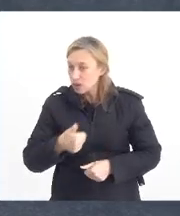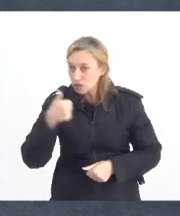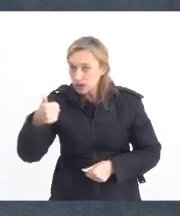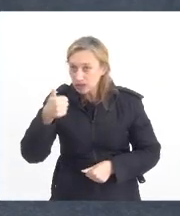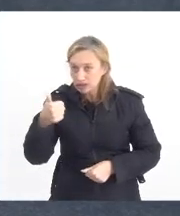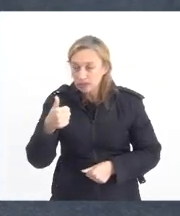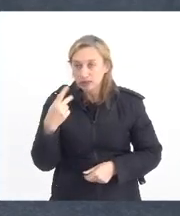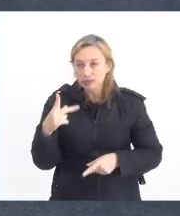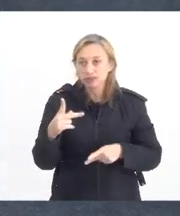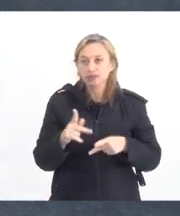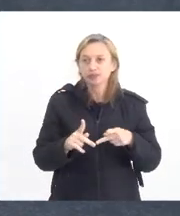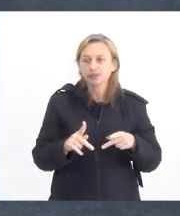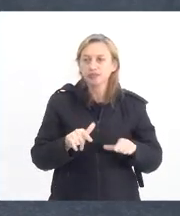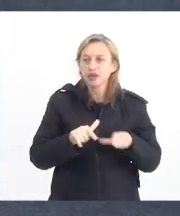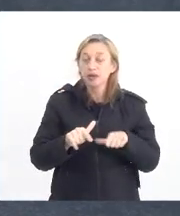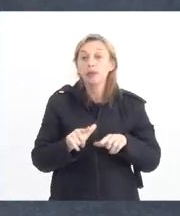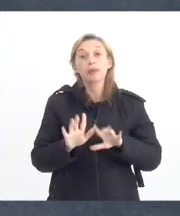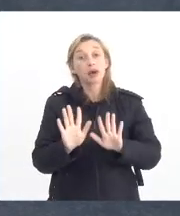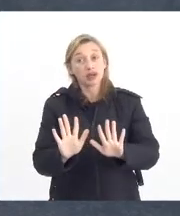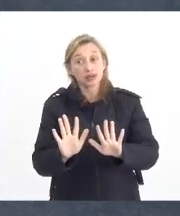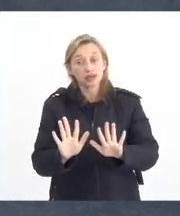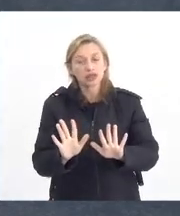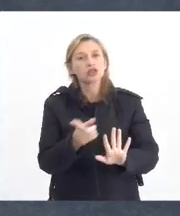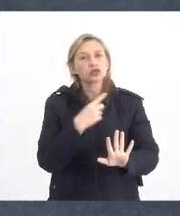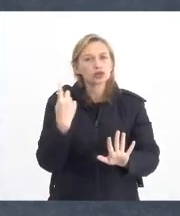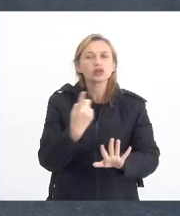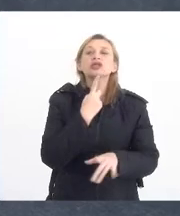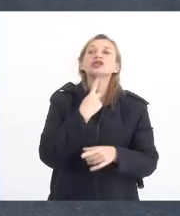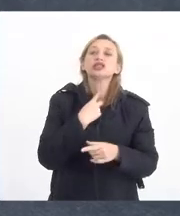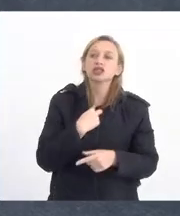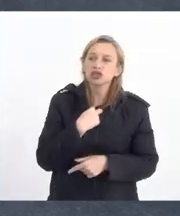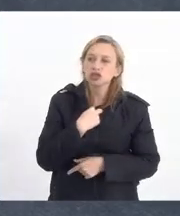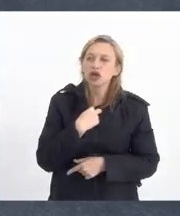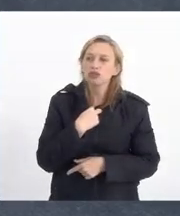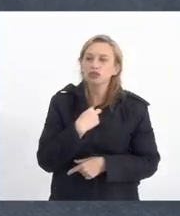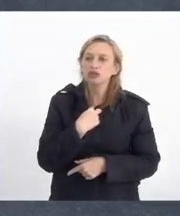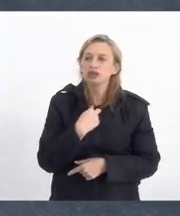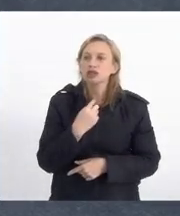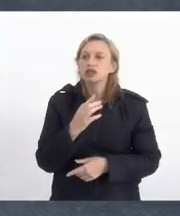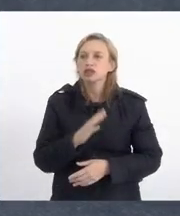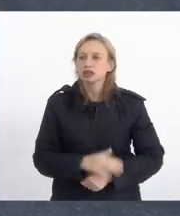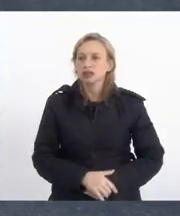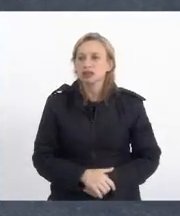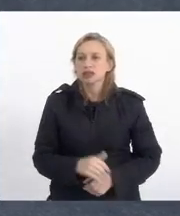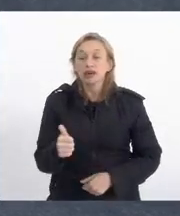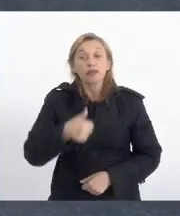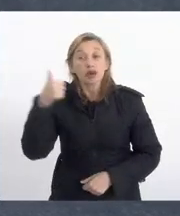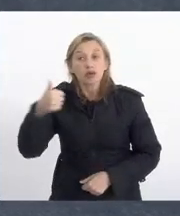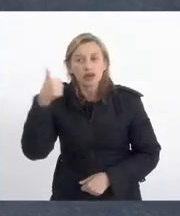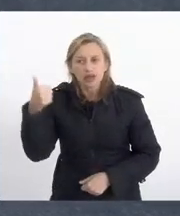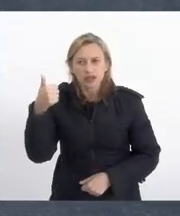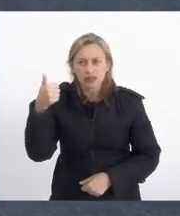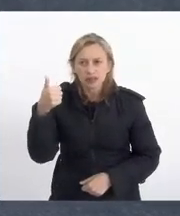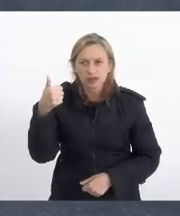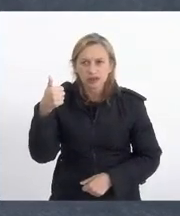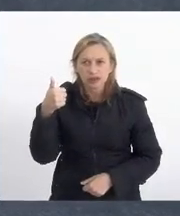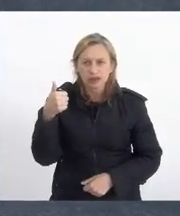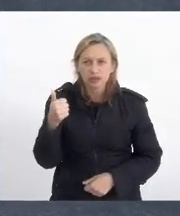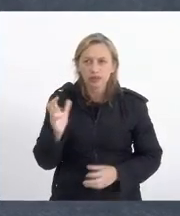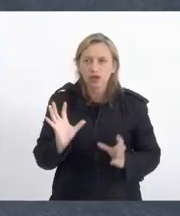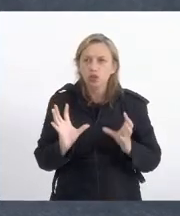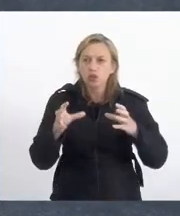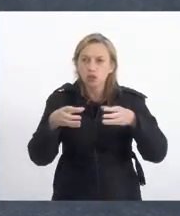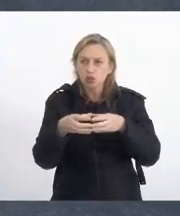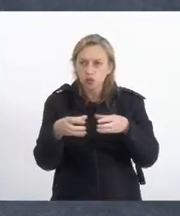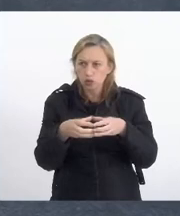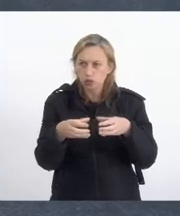classe. Porém, nós desejamos que a melhoria seja para corporação